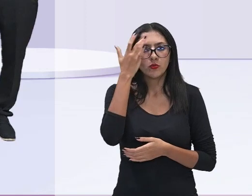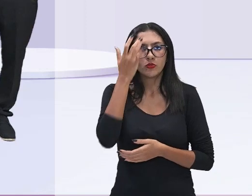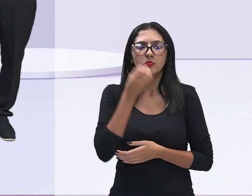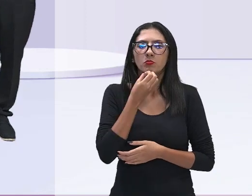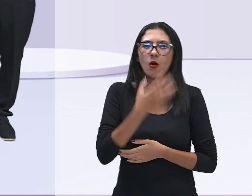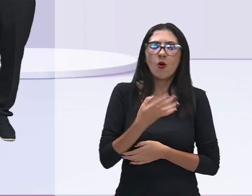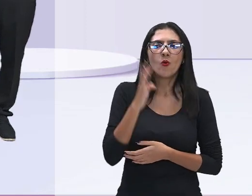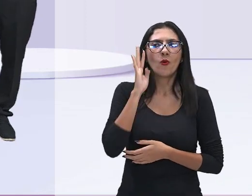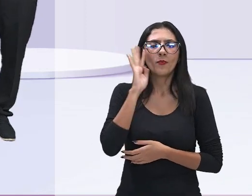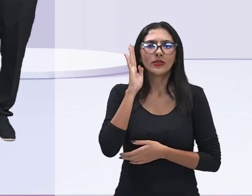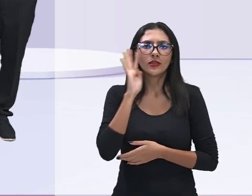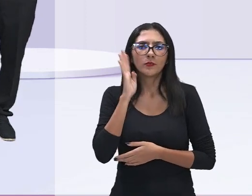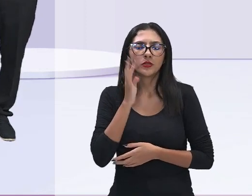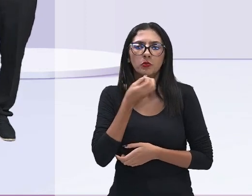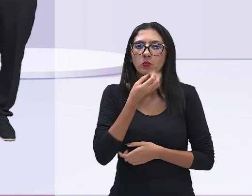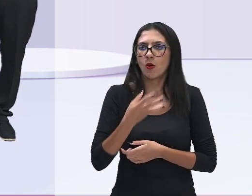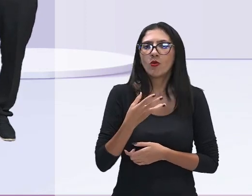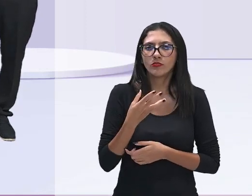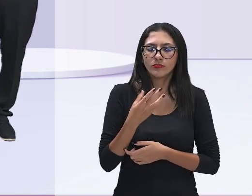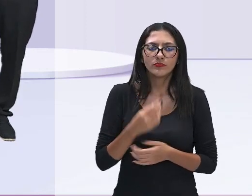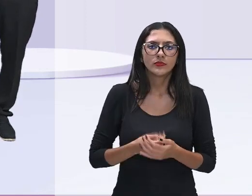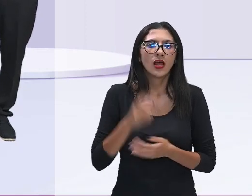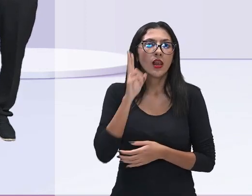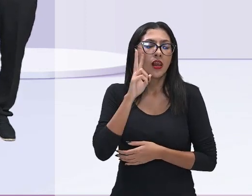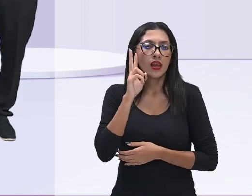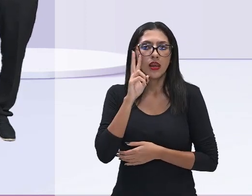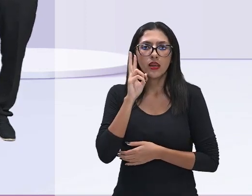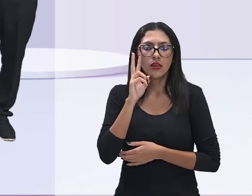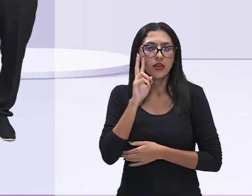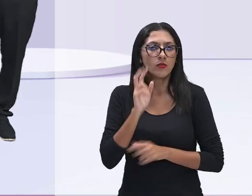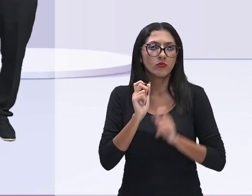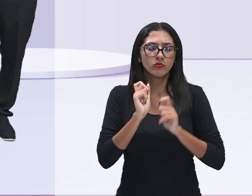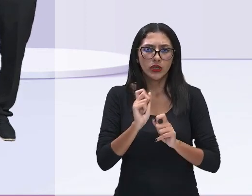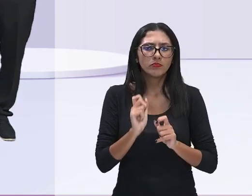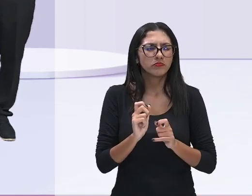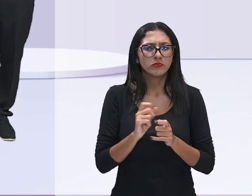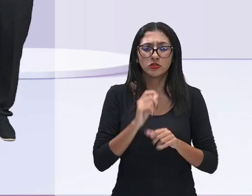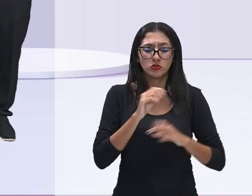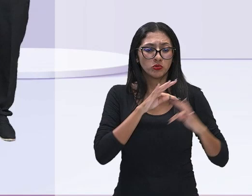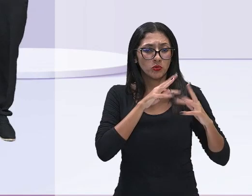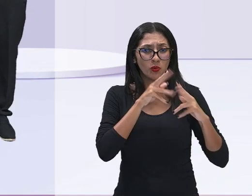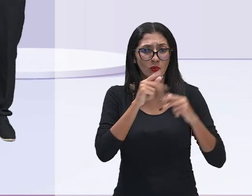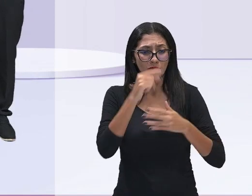em relação às mudanças. Lembre-se de que cada mudança traz